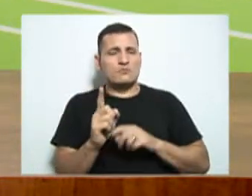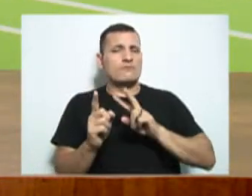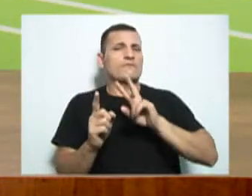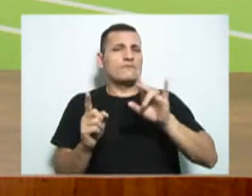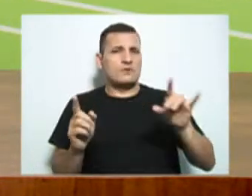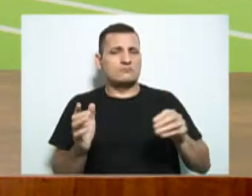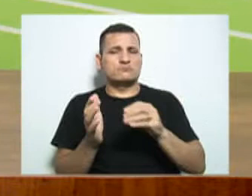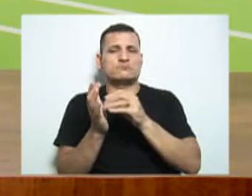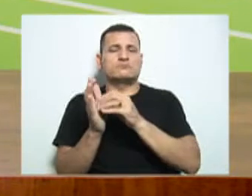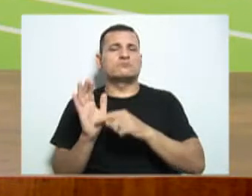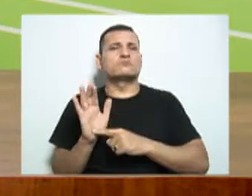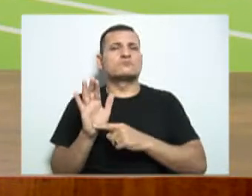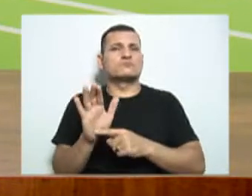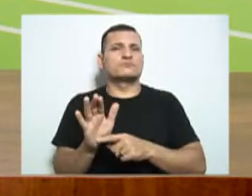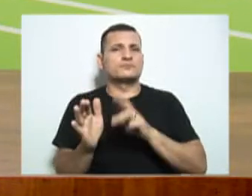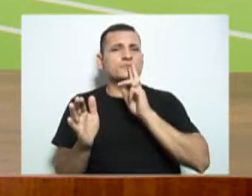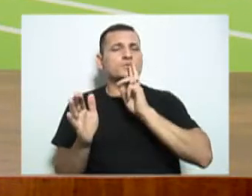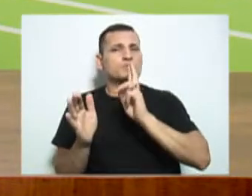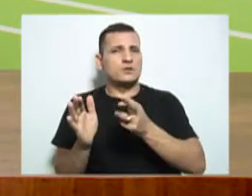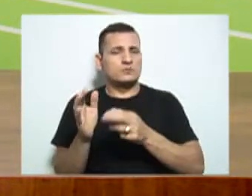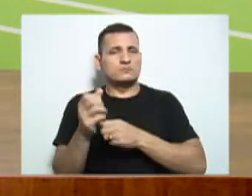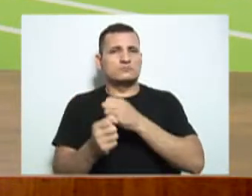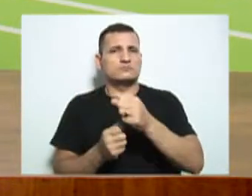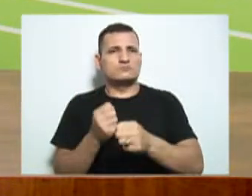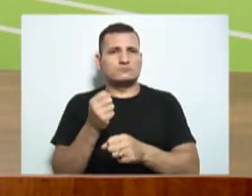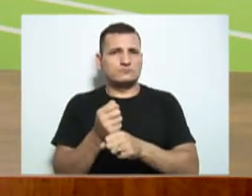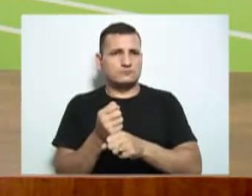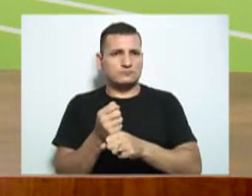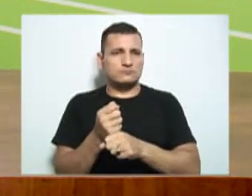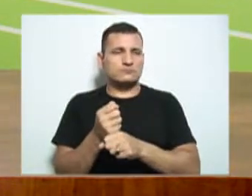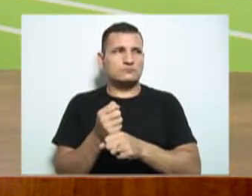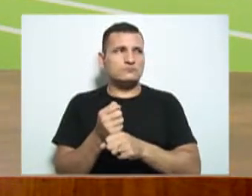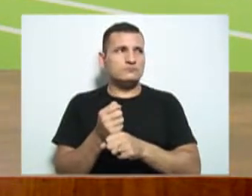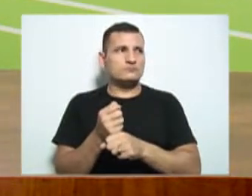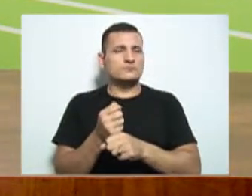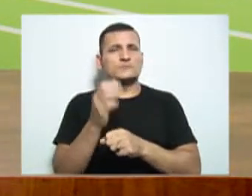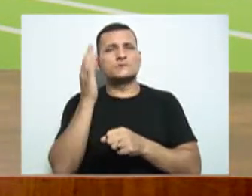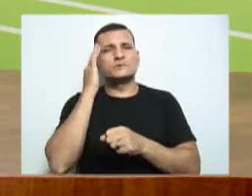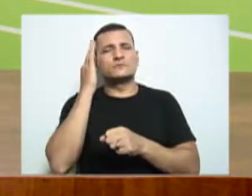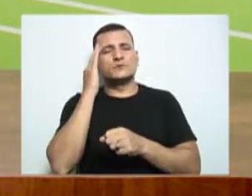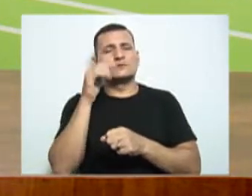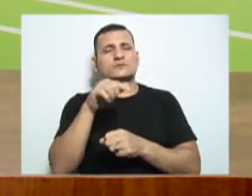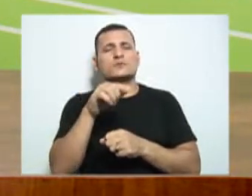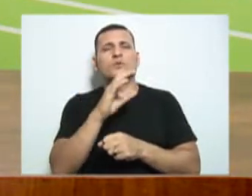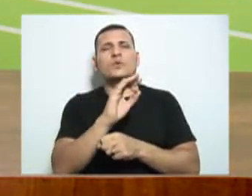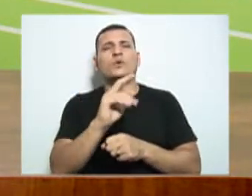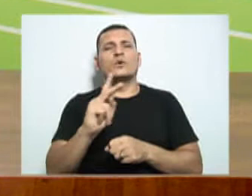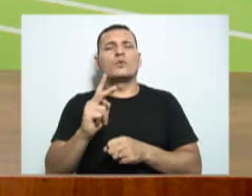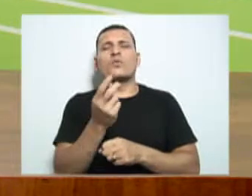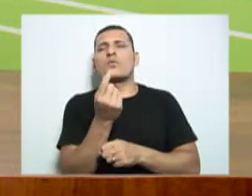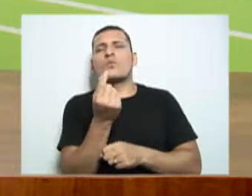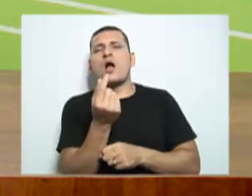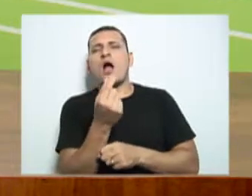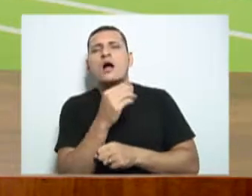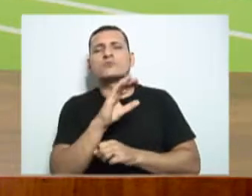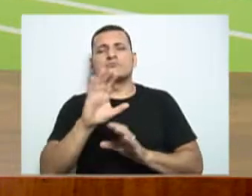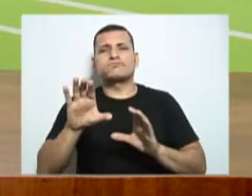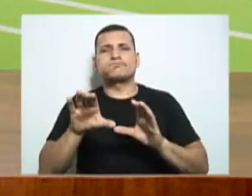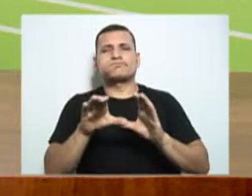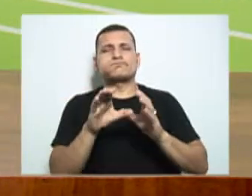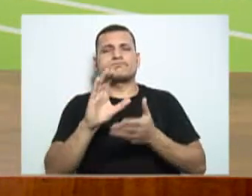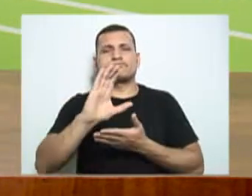a demonstração de resultado de exercício, ou seja, para apurar o ganho da cooperativa. Então, no